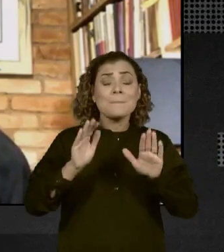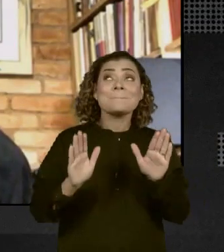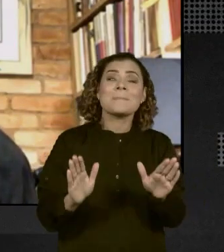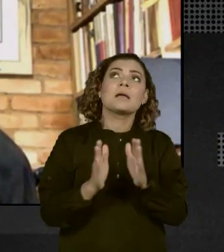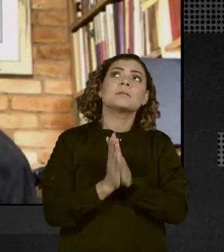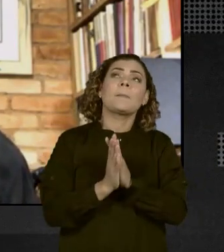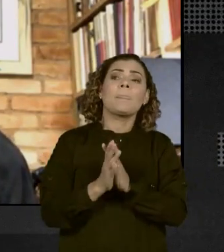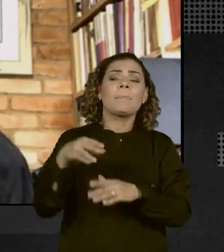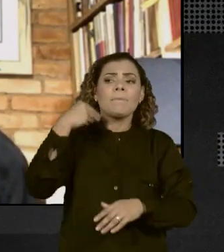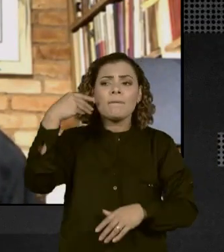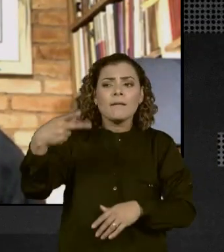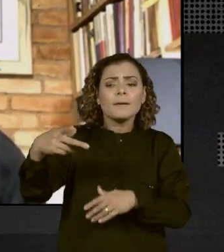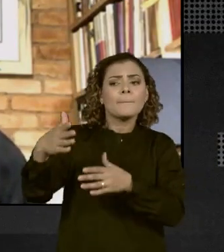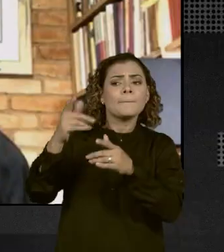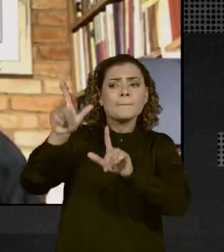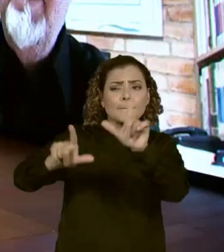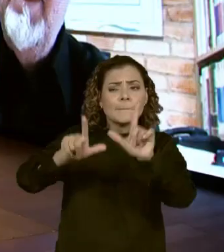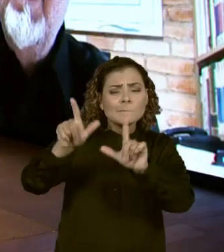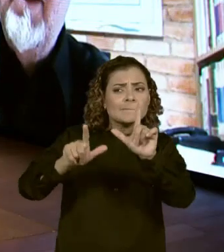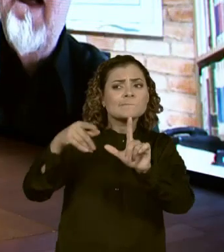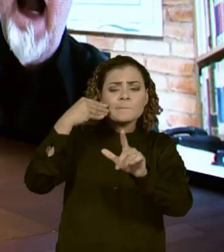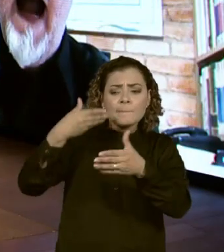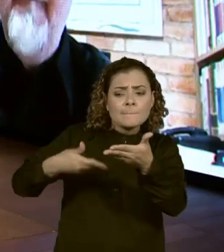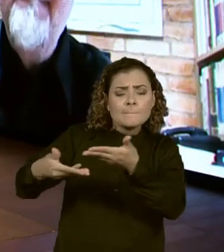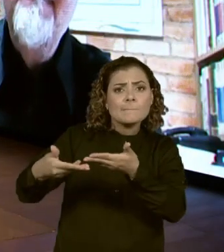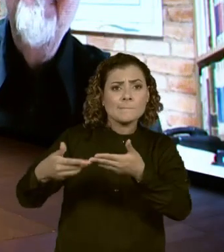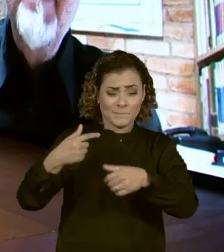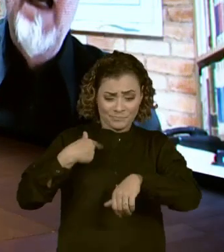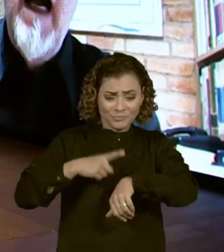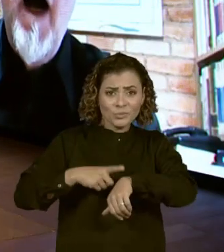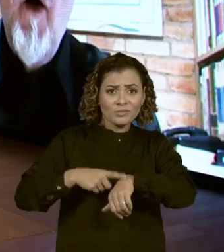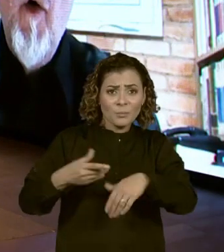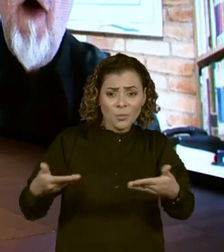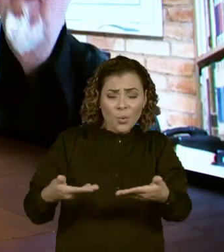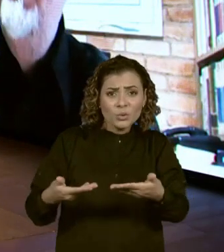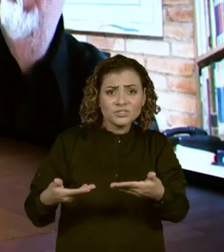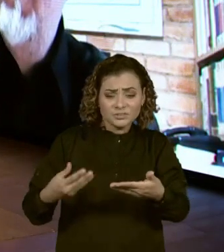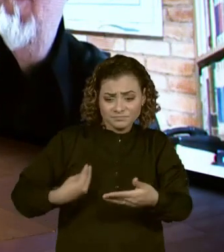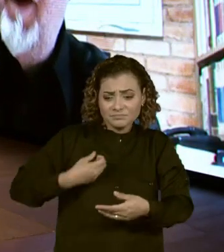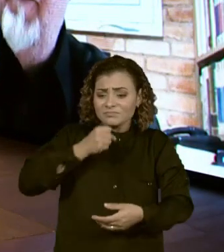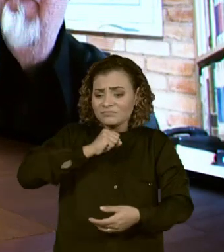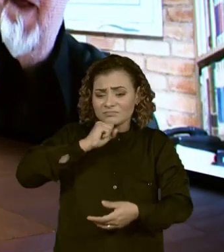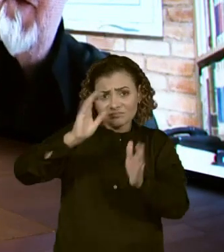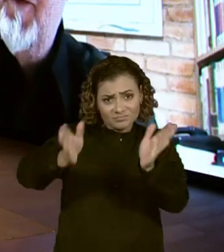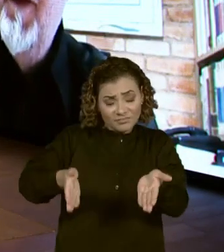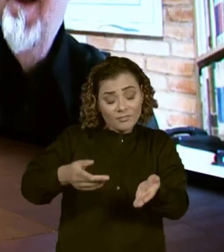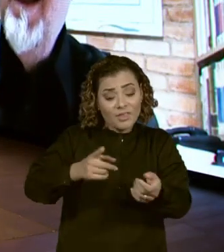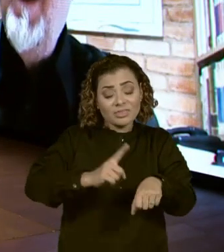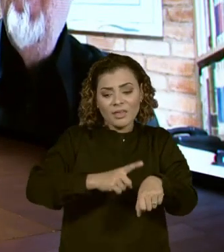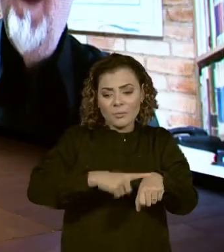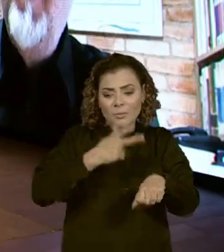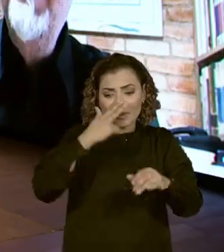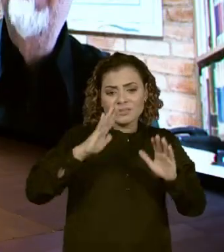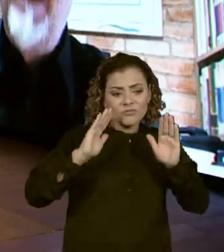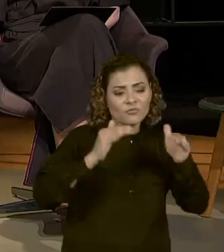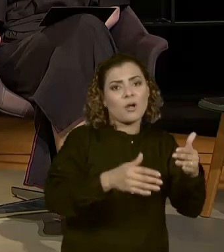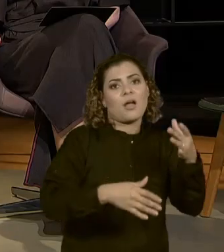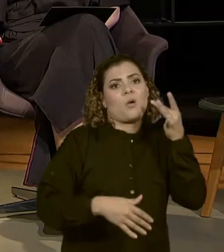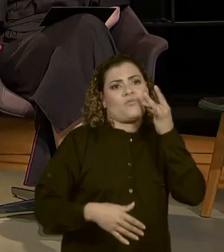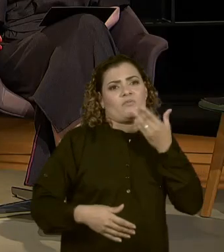cinema na TV, né? Que é muito diferente, eu sei disso muito bem, são duas linguagens absolutamente